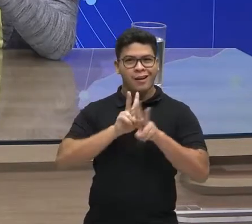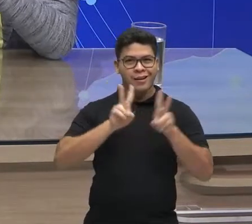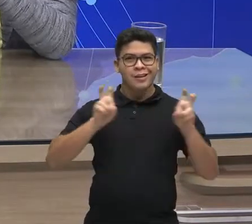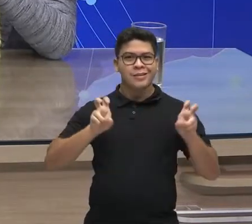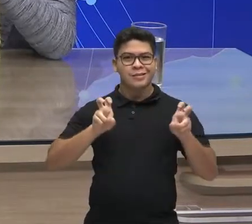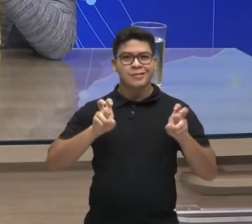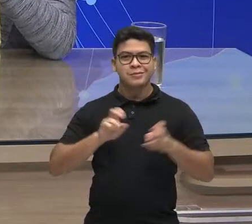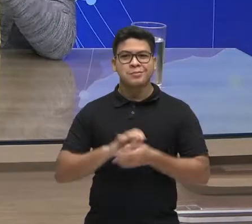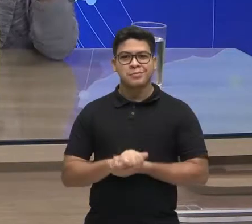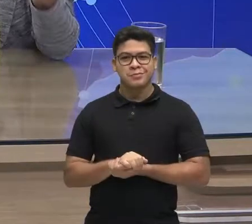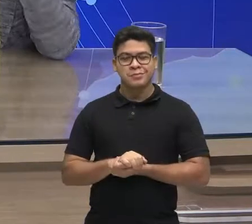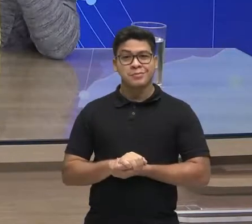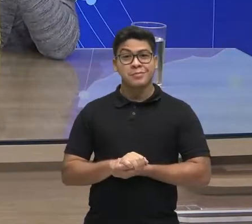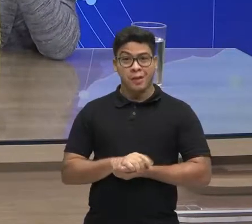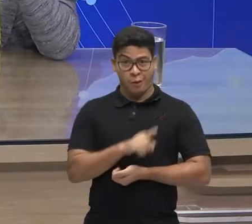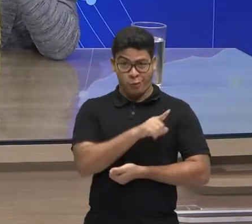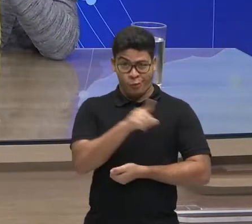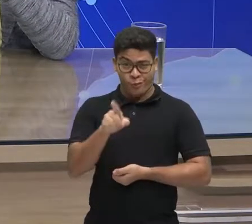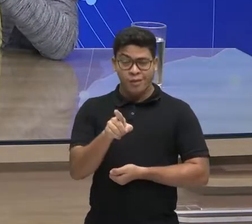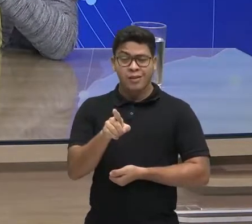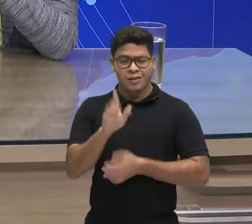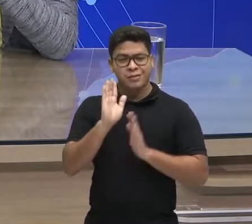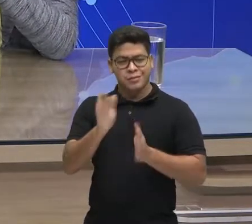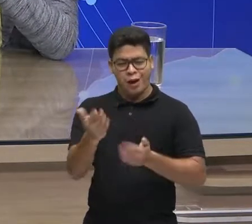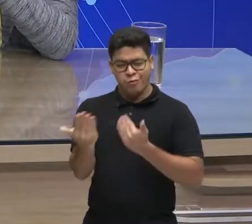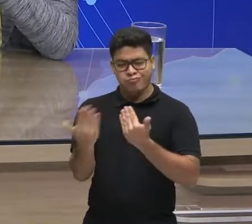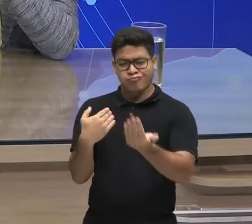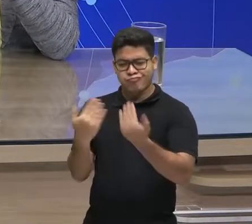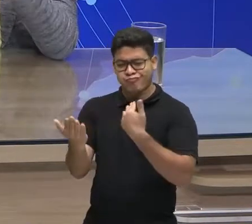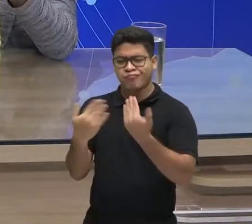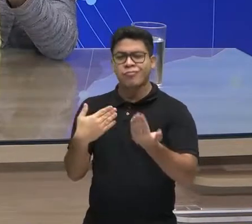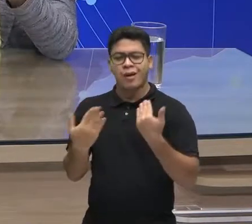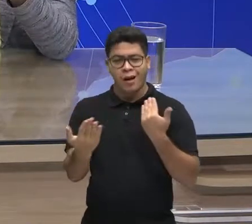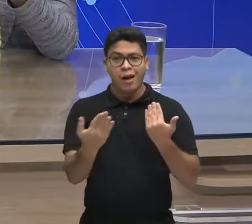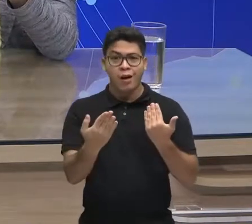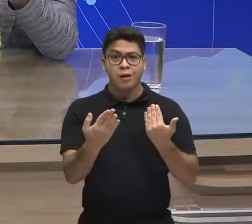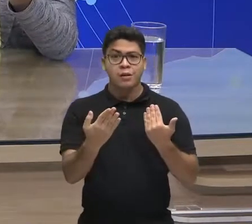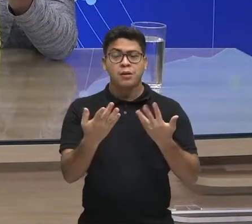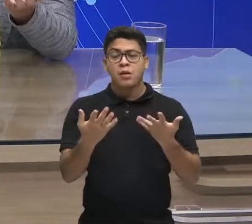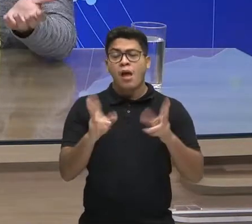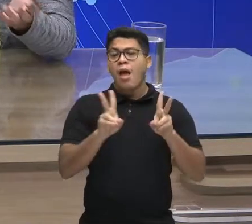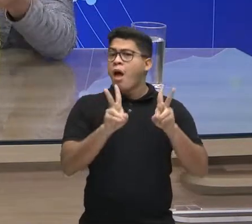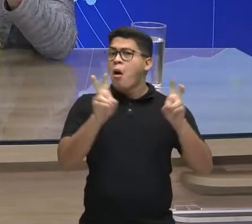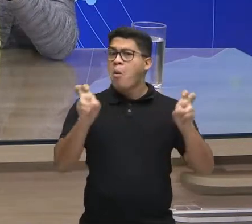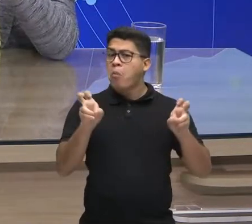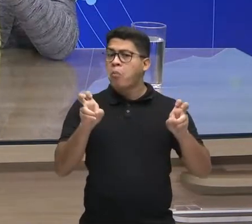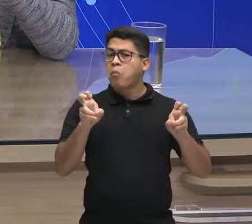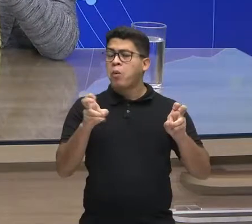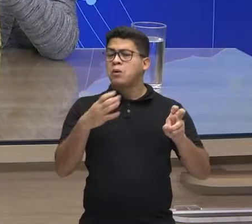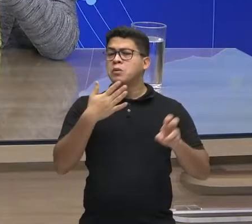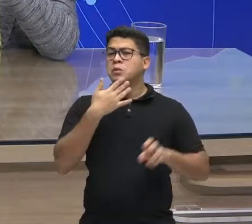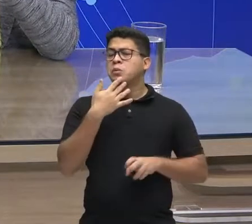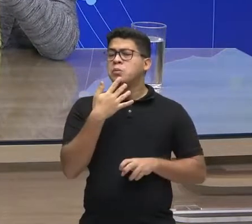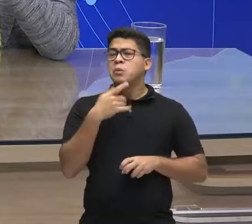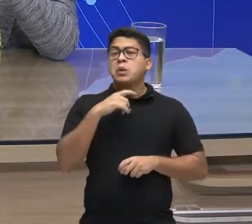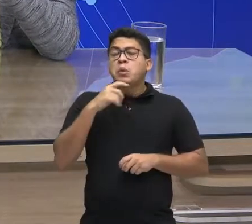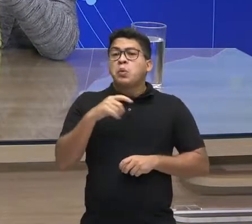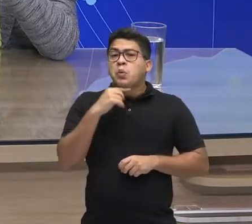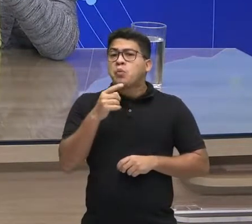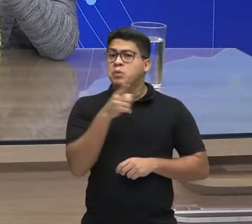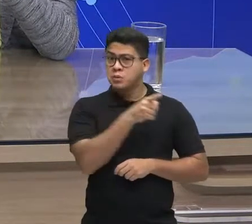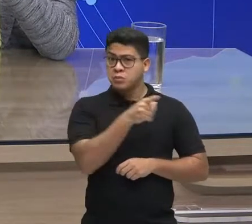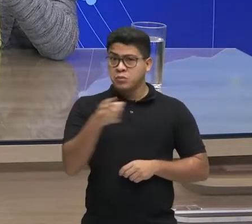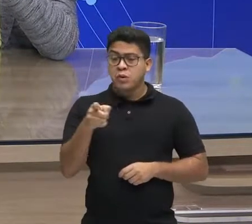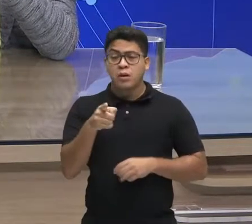a Adriana falarem, mas é também vocês interagirem com a gente, porque de repente uma colocação sua, uma dúvida sua pode esclarecer,